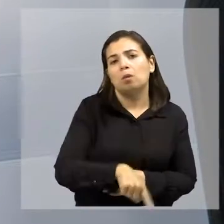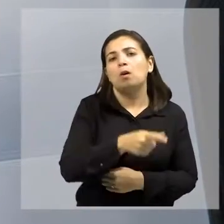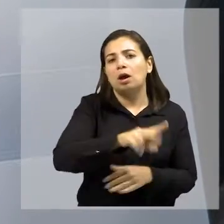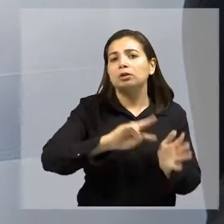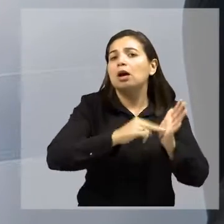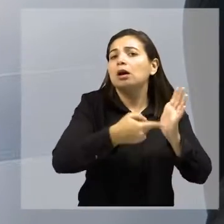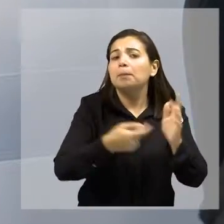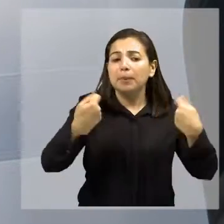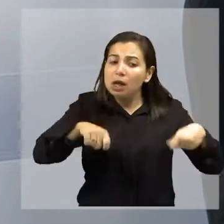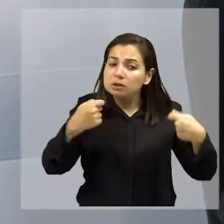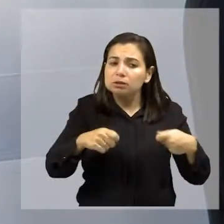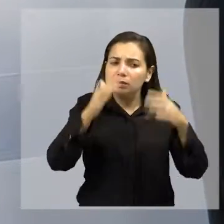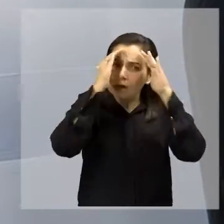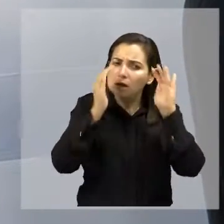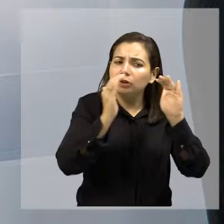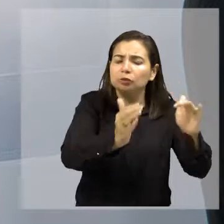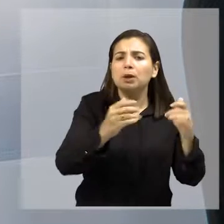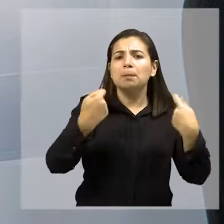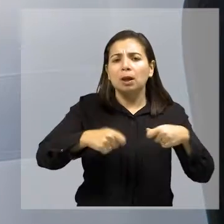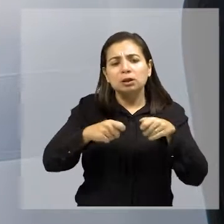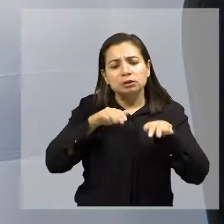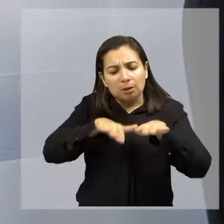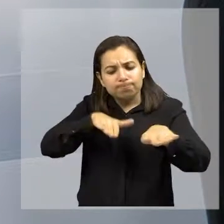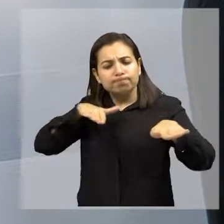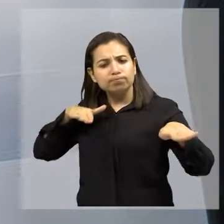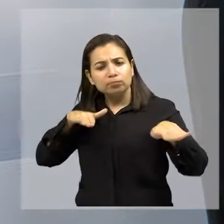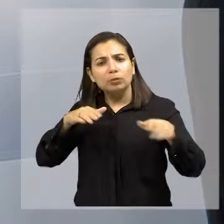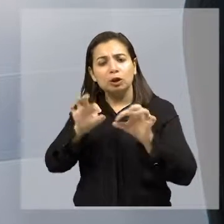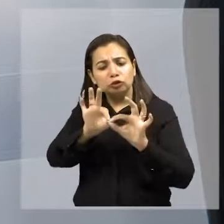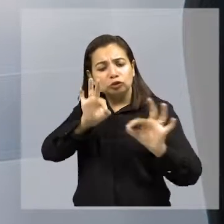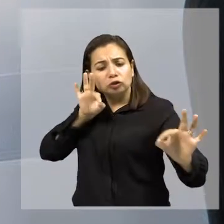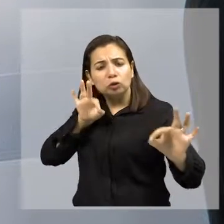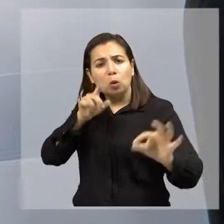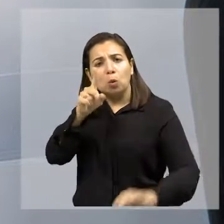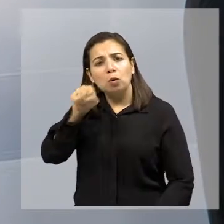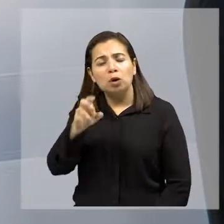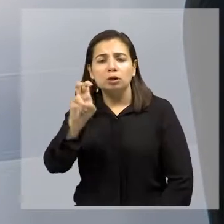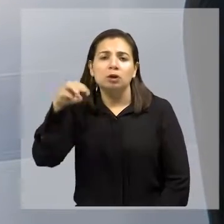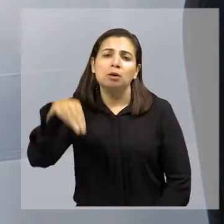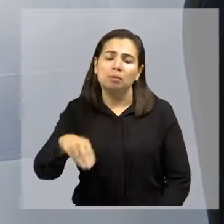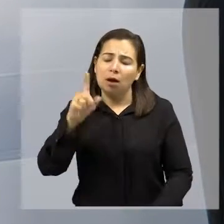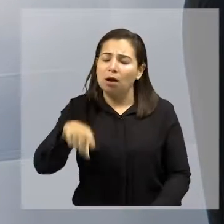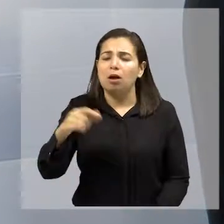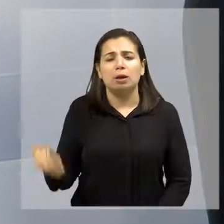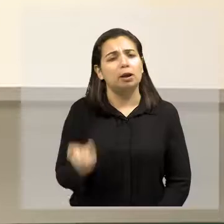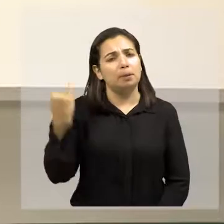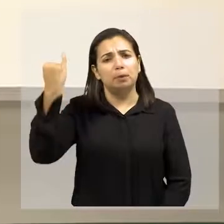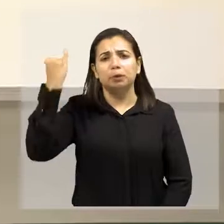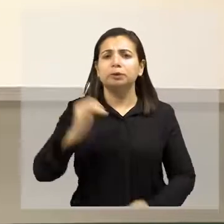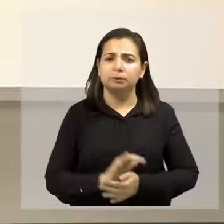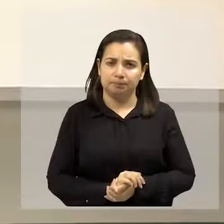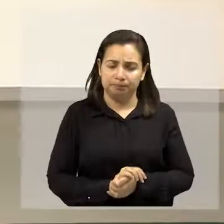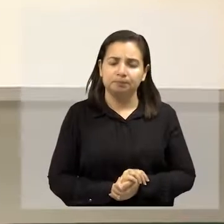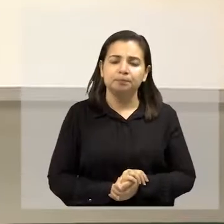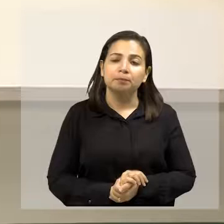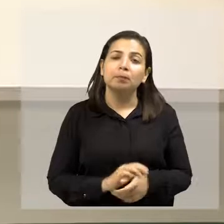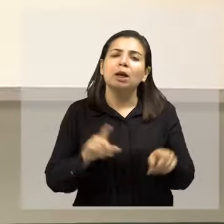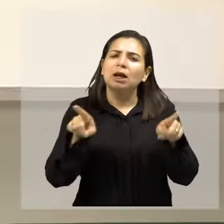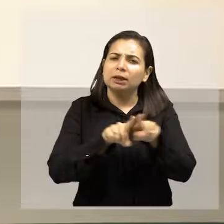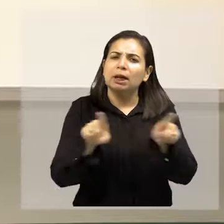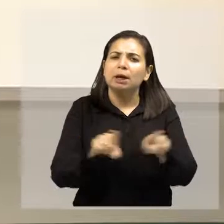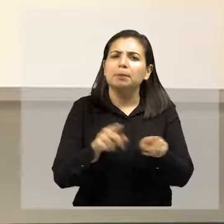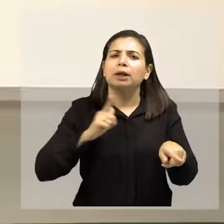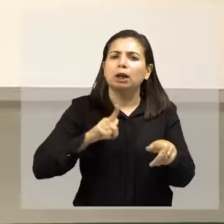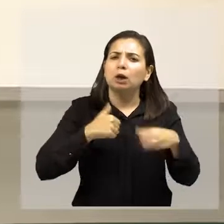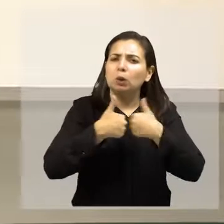é muito importante como legislação para a cidade de Fortaleza e como referência para o país inteiro. O sistema de transporte coletivo no município